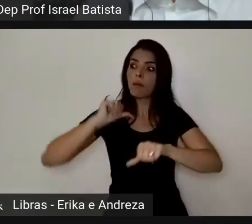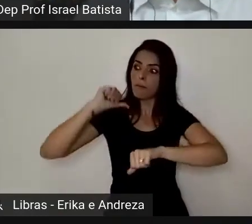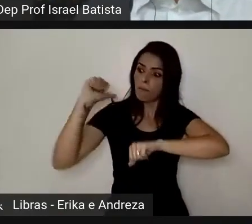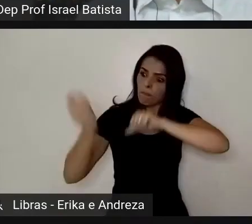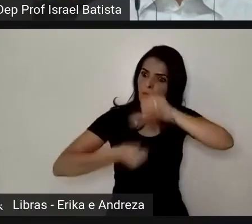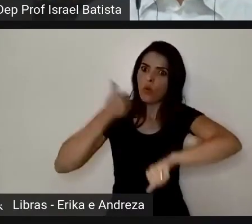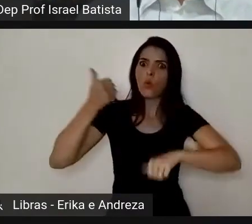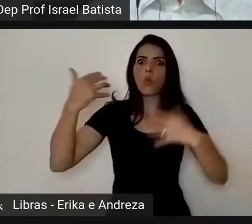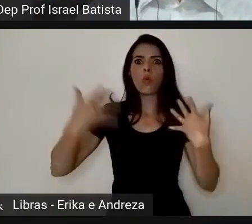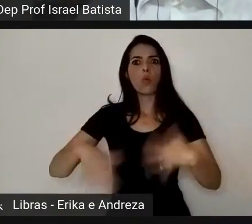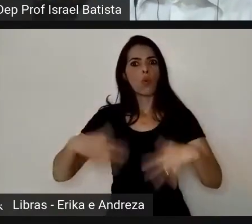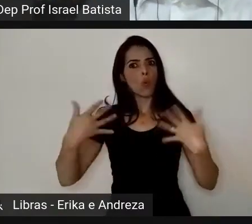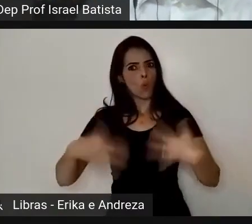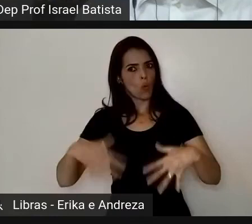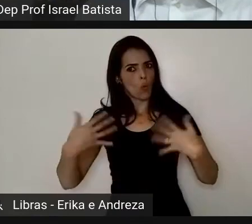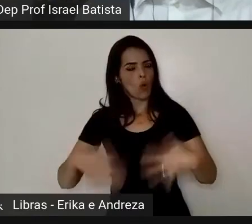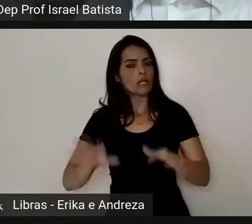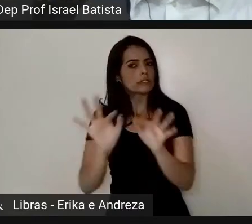reforma simples, né?